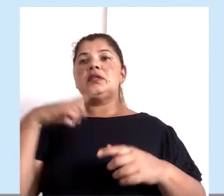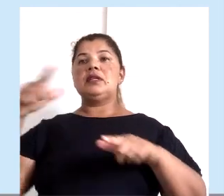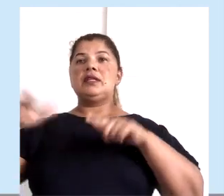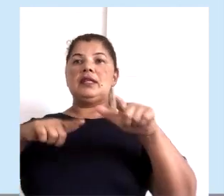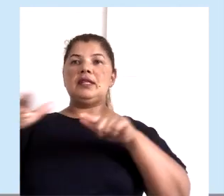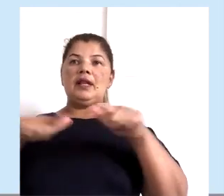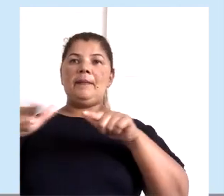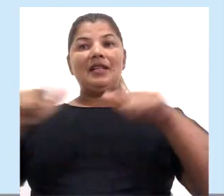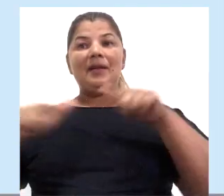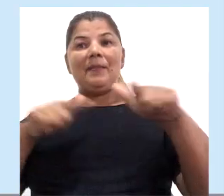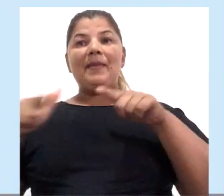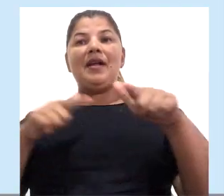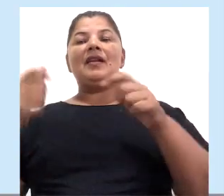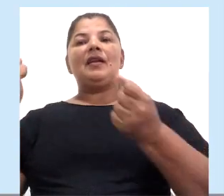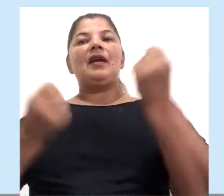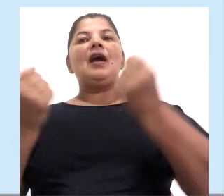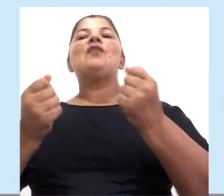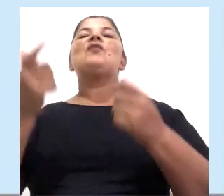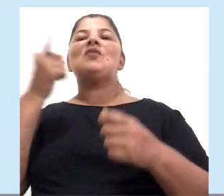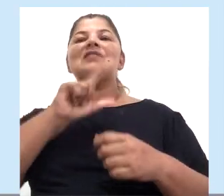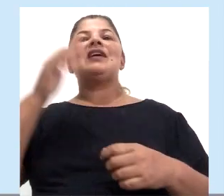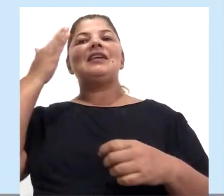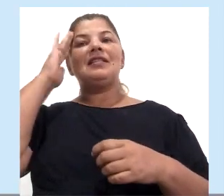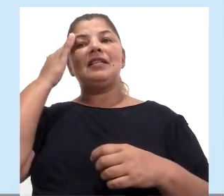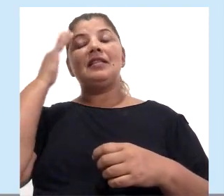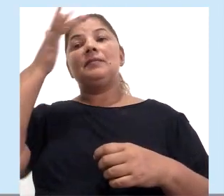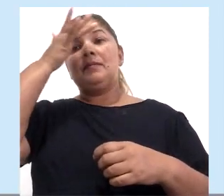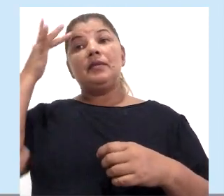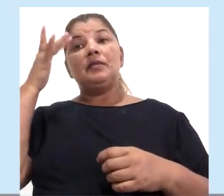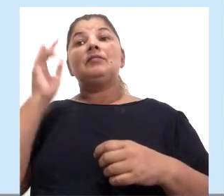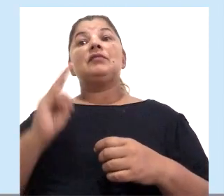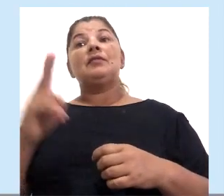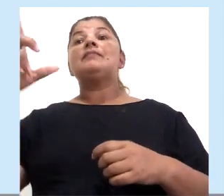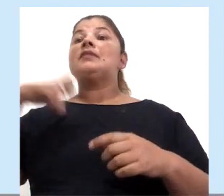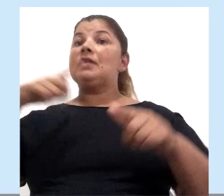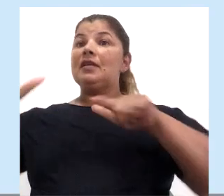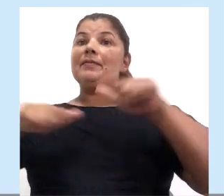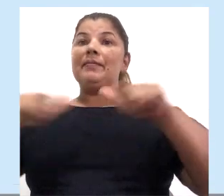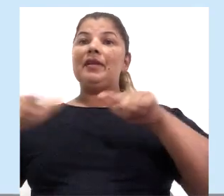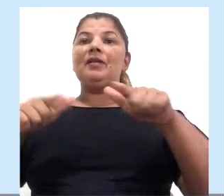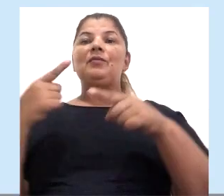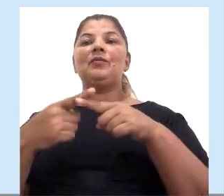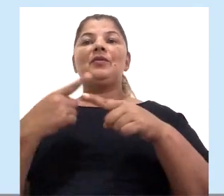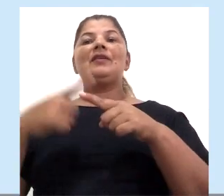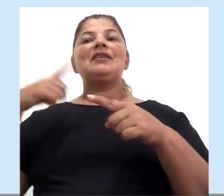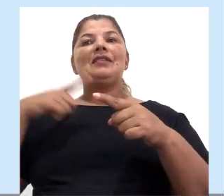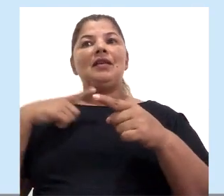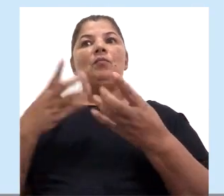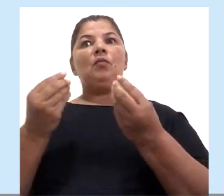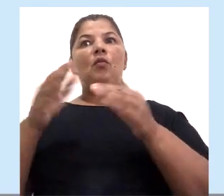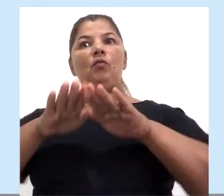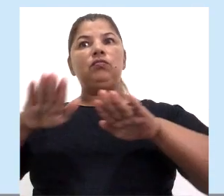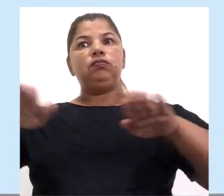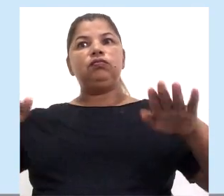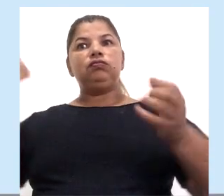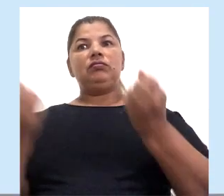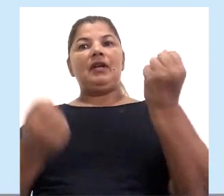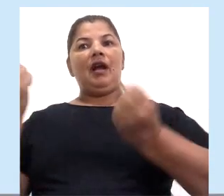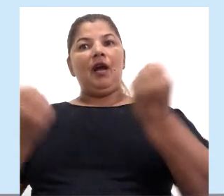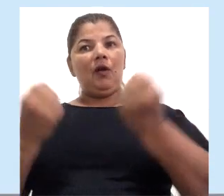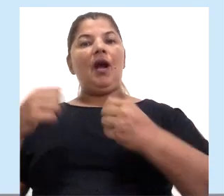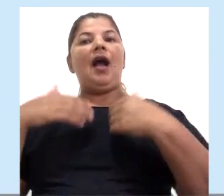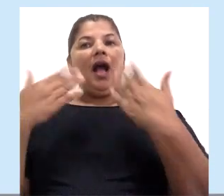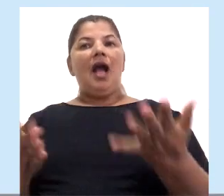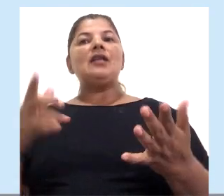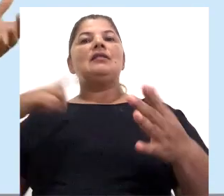essa parte mecânica, que trabalha com carro, você consegue entender que essas pessoas elas sempre têm emprego pela quantidade de veículos que ainda hoje